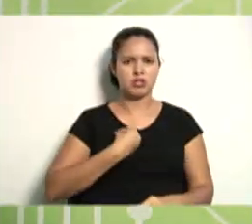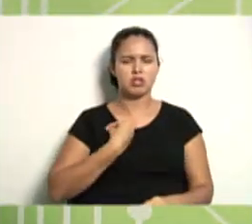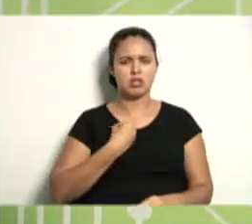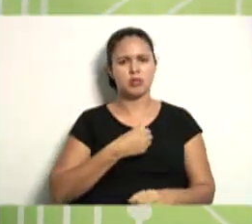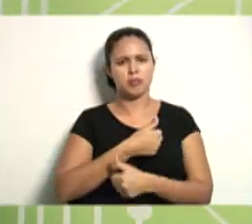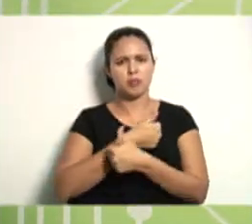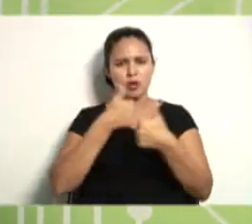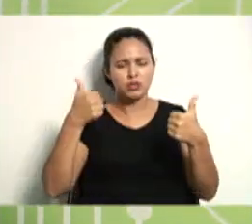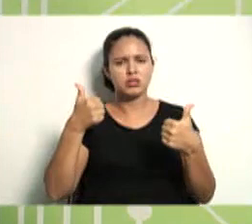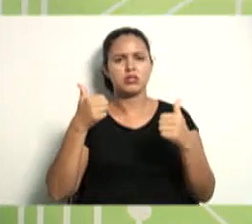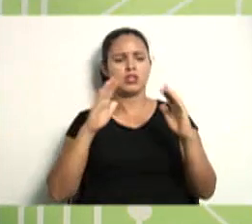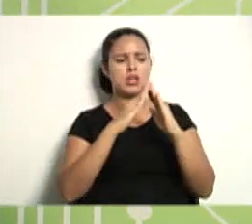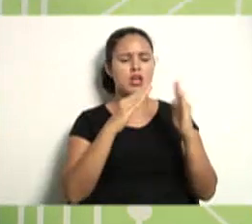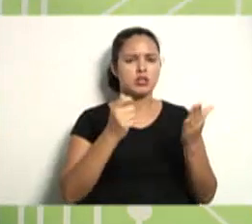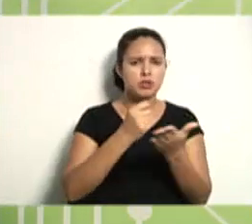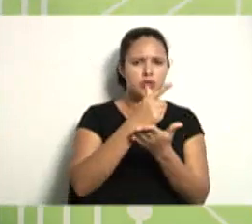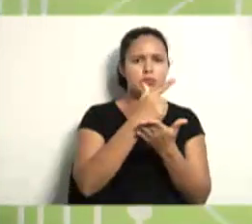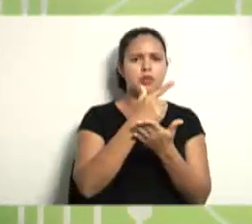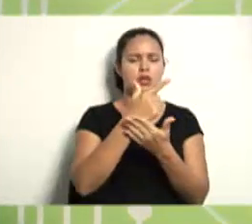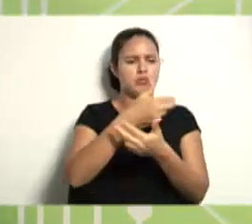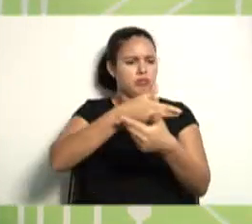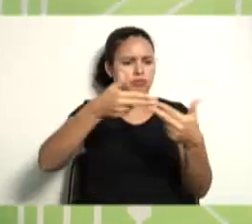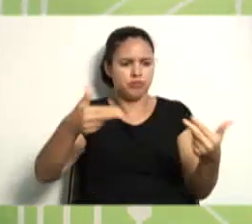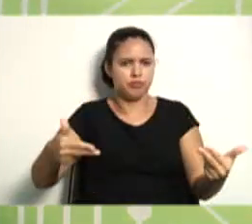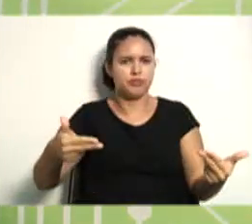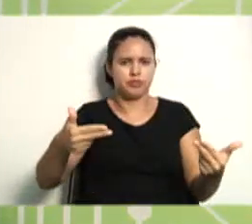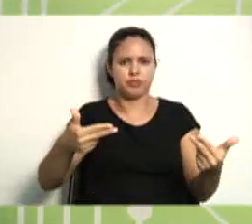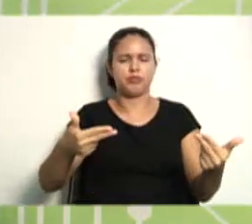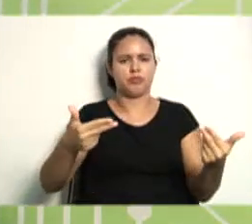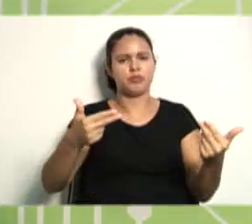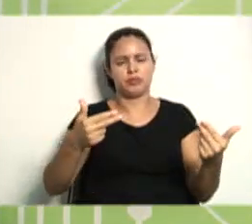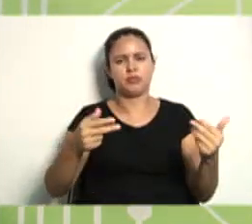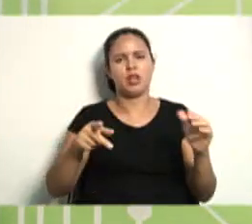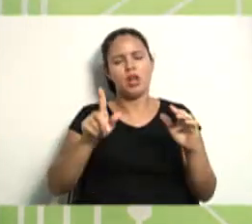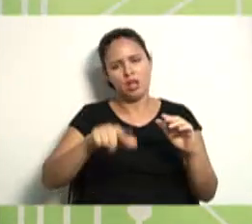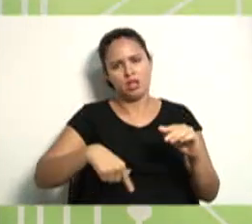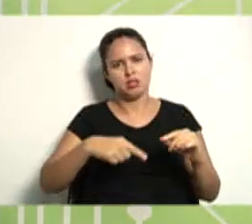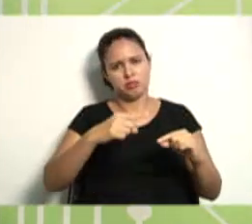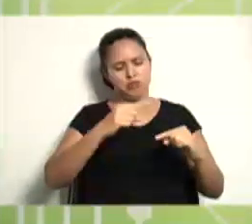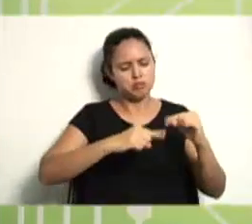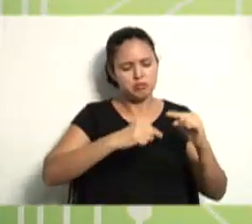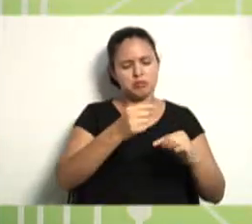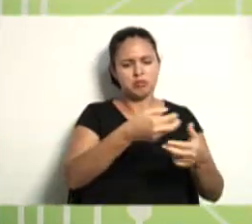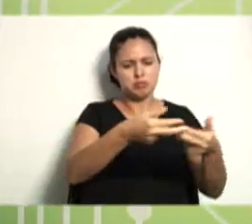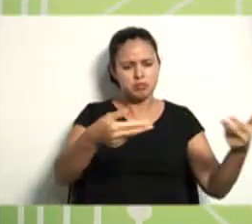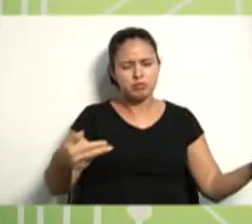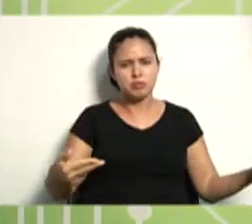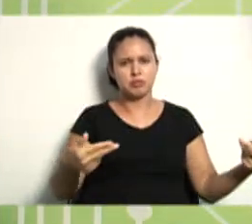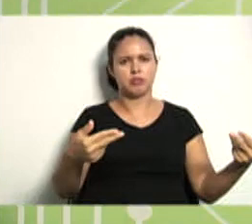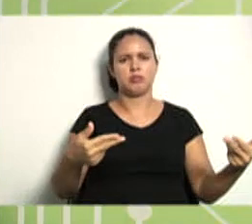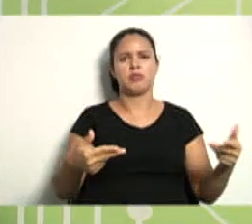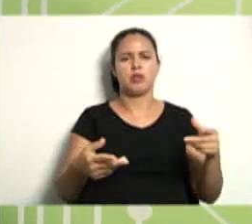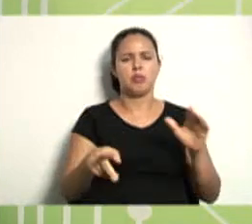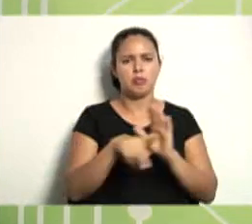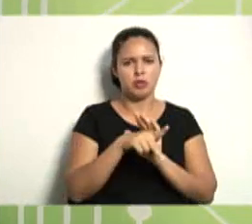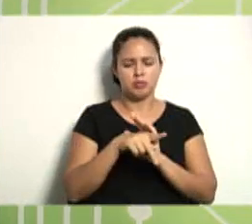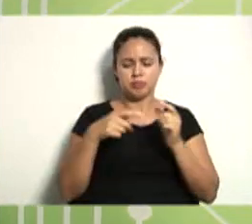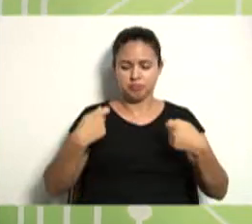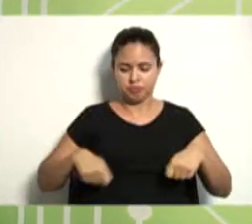casa, tudo isso são coisas, são objetos que satisfazem a nossa